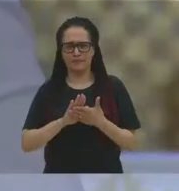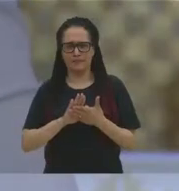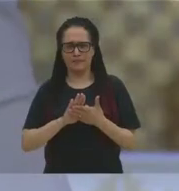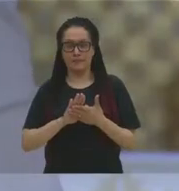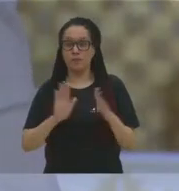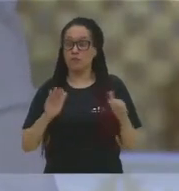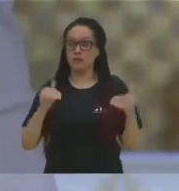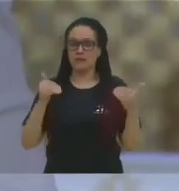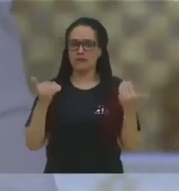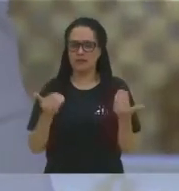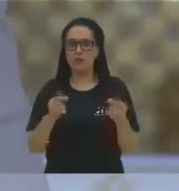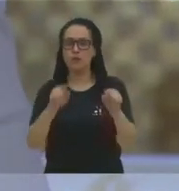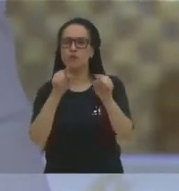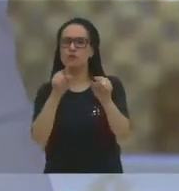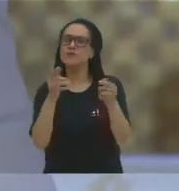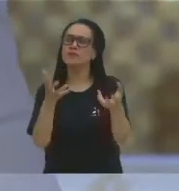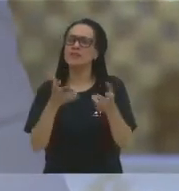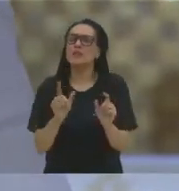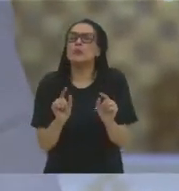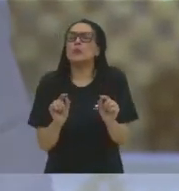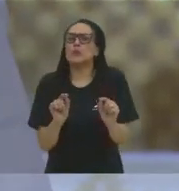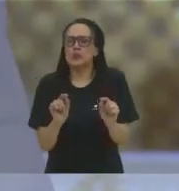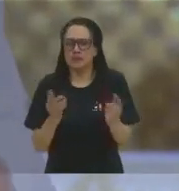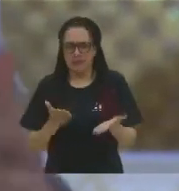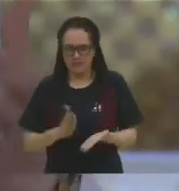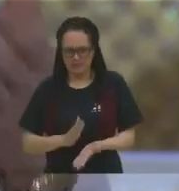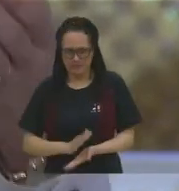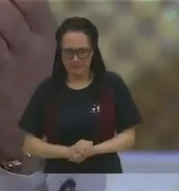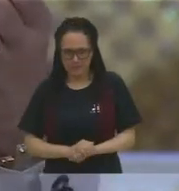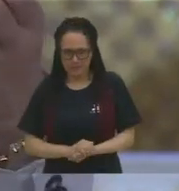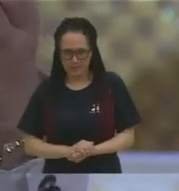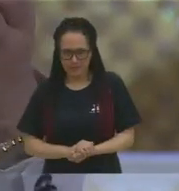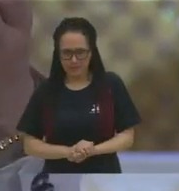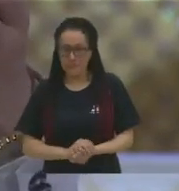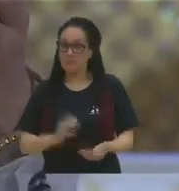Então você quer o quê? Você quer uma religião